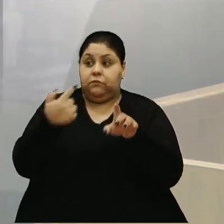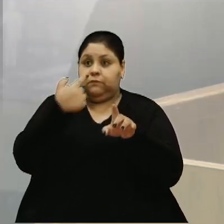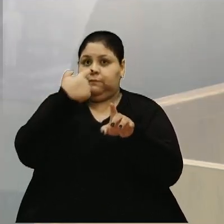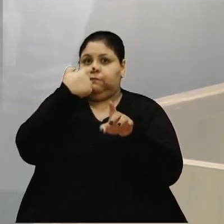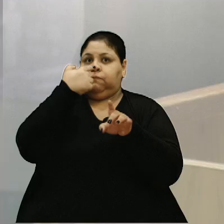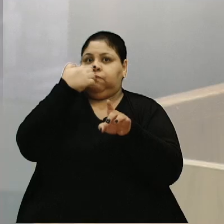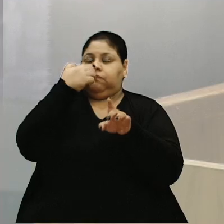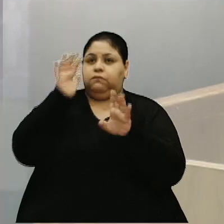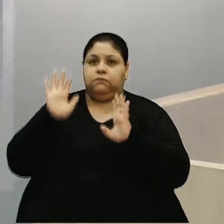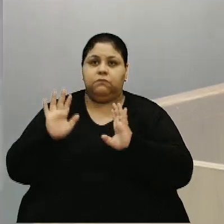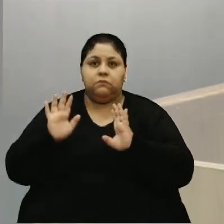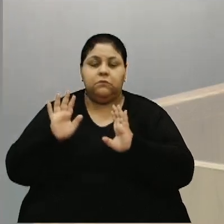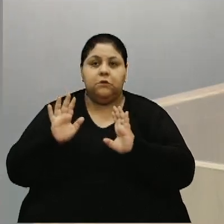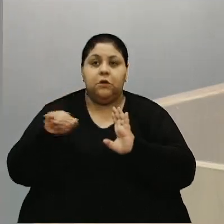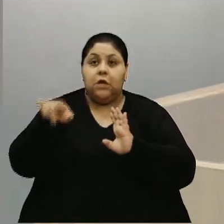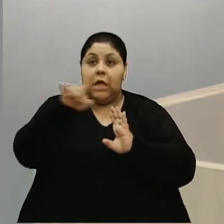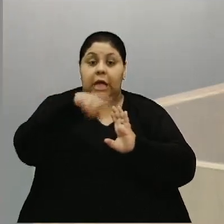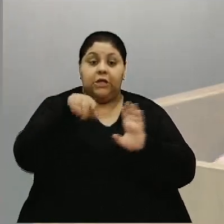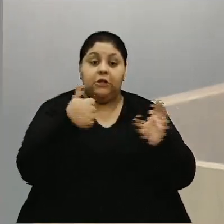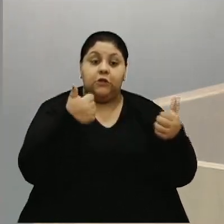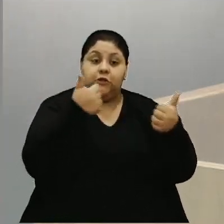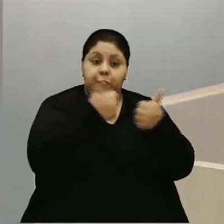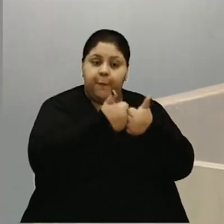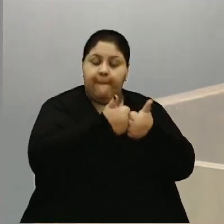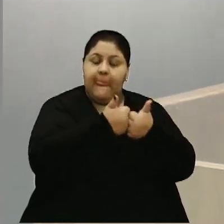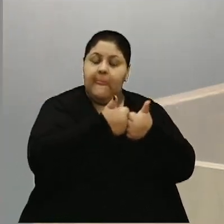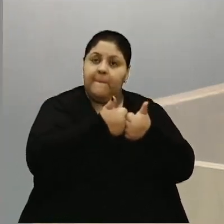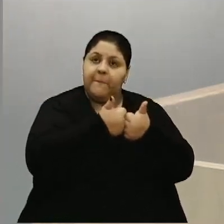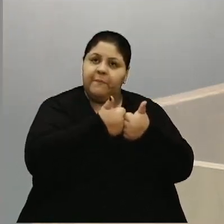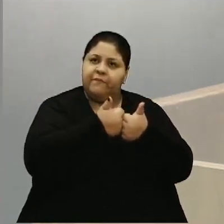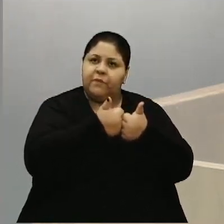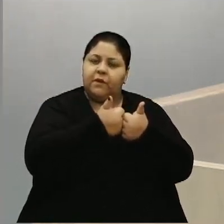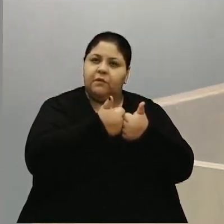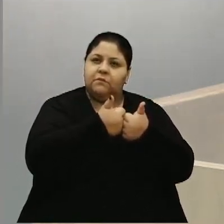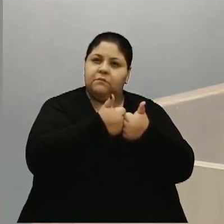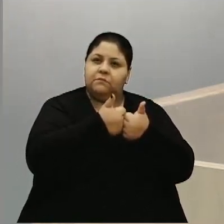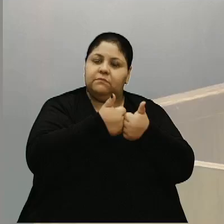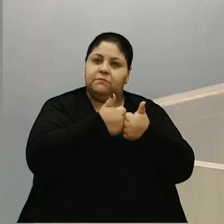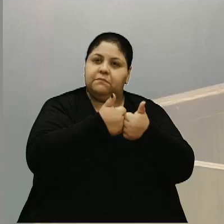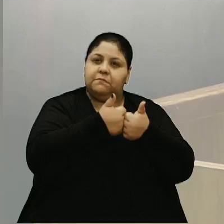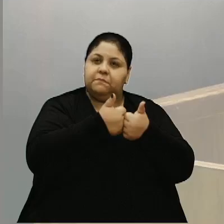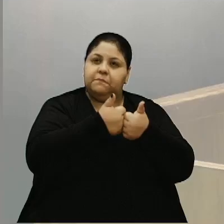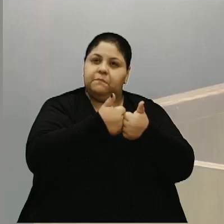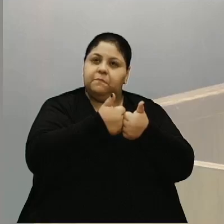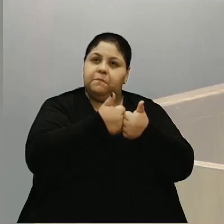né? E a gente, juntamente com... Deixa eu ler aqui.